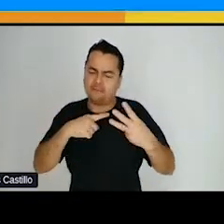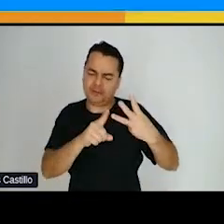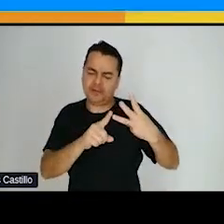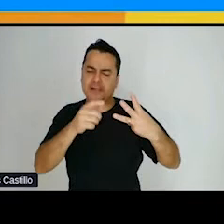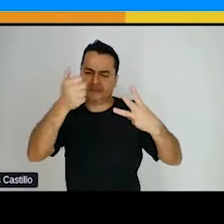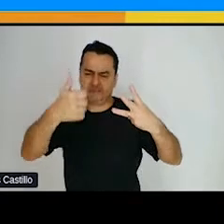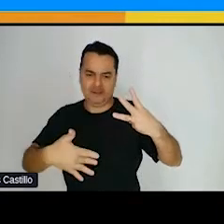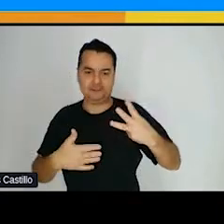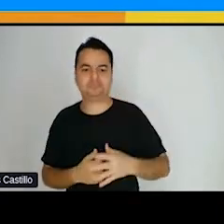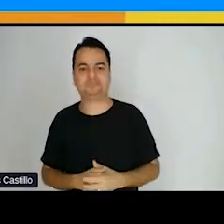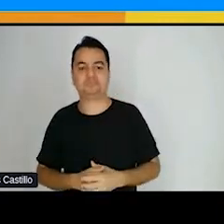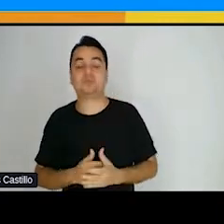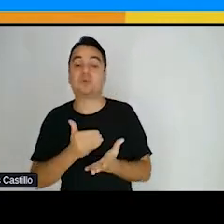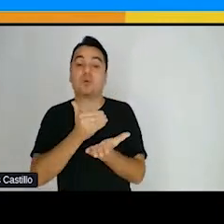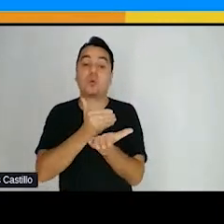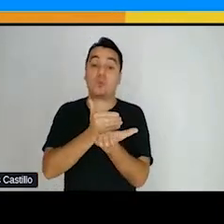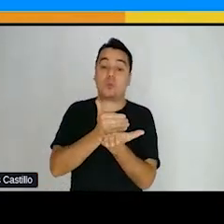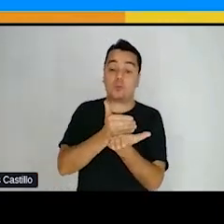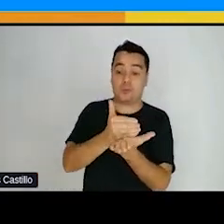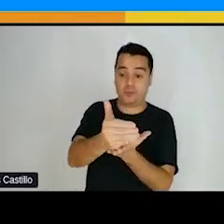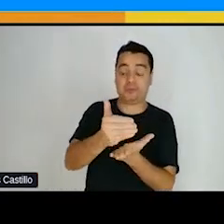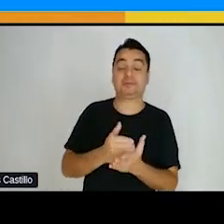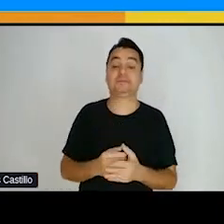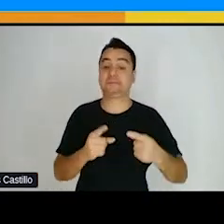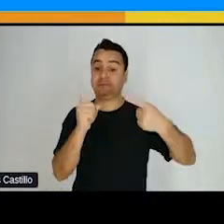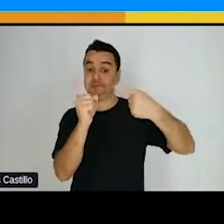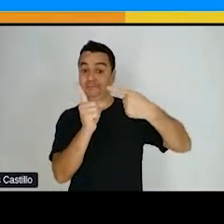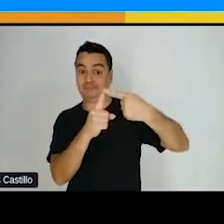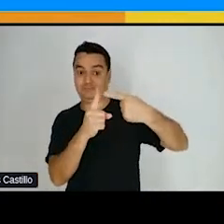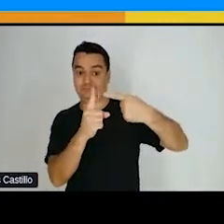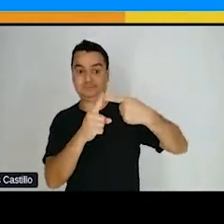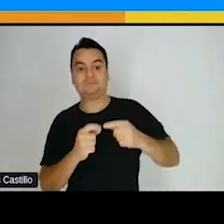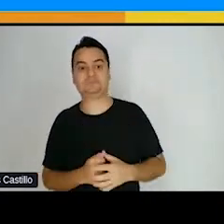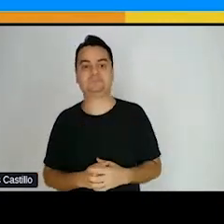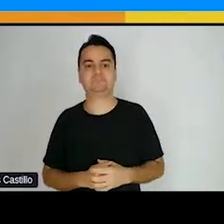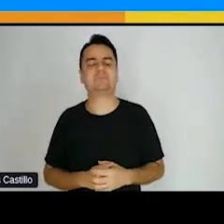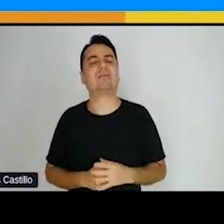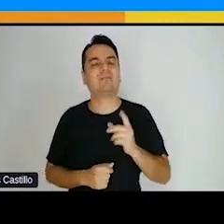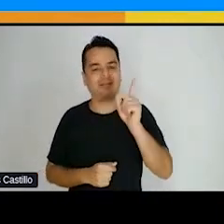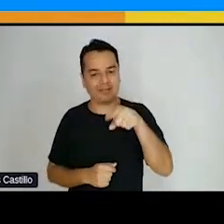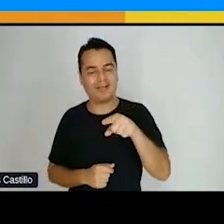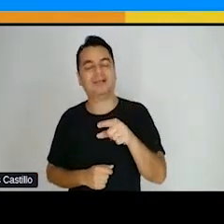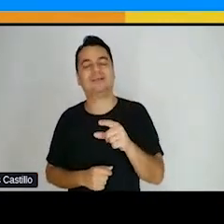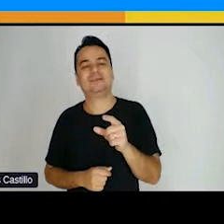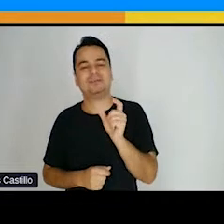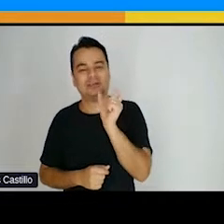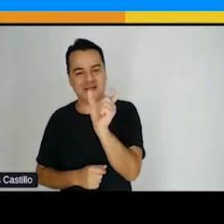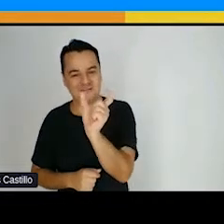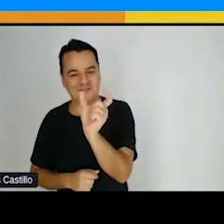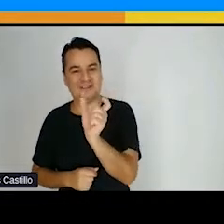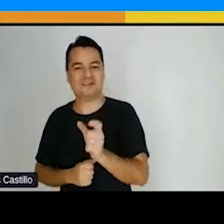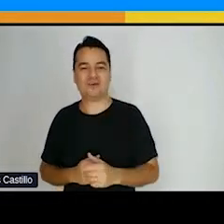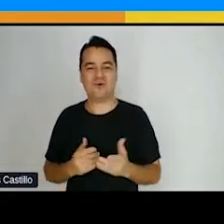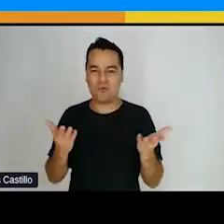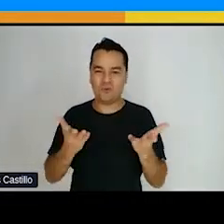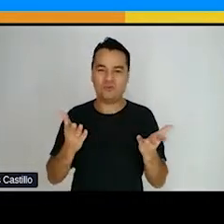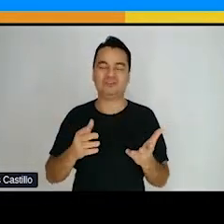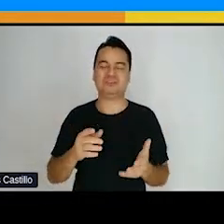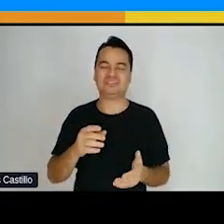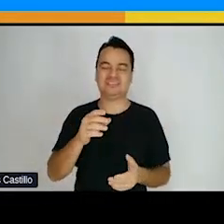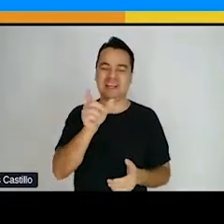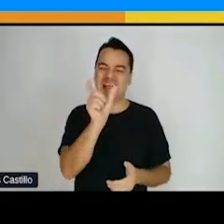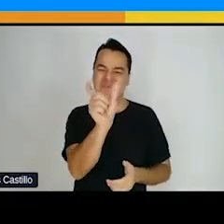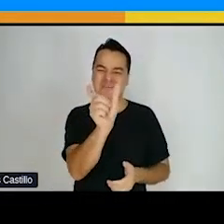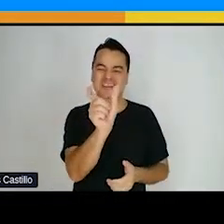Começando aí pelo primeiro tópico, né? É um termo muito usado, né? E muito em alta hoje em dia, né? Aí